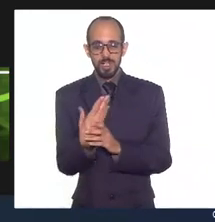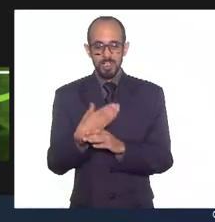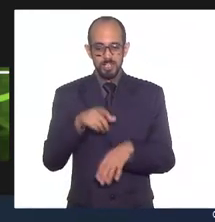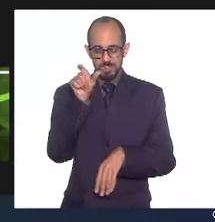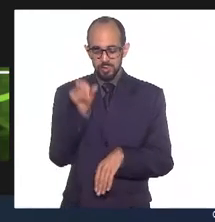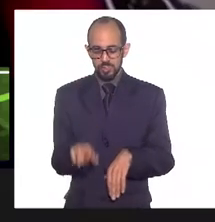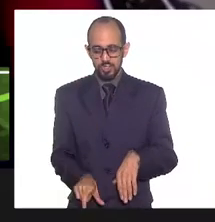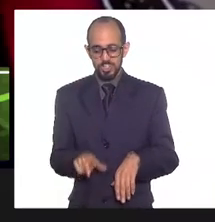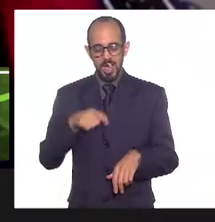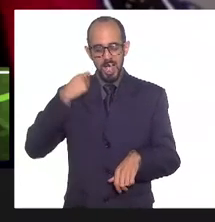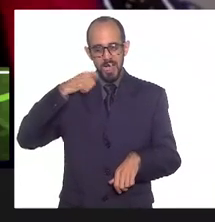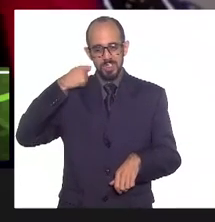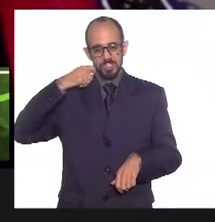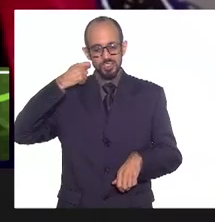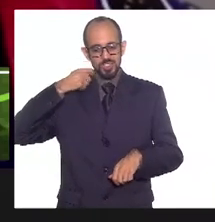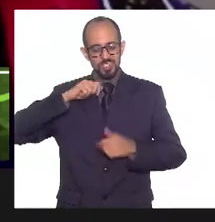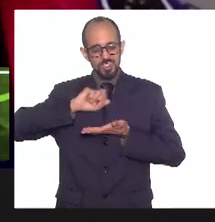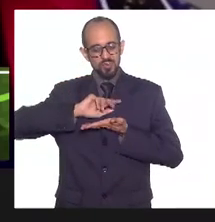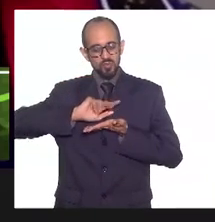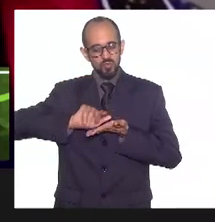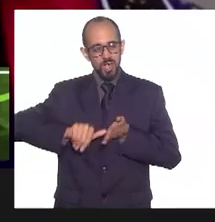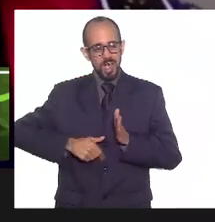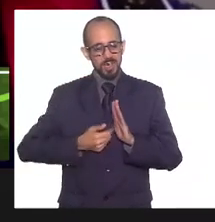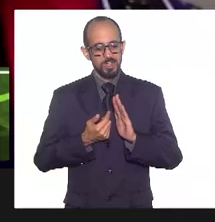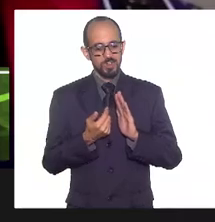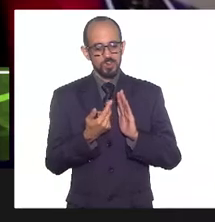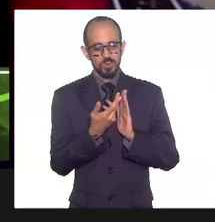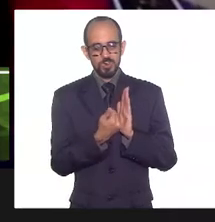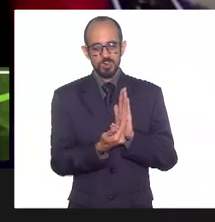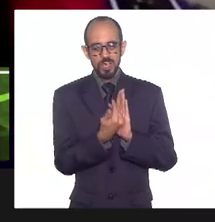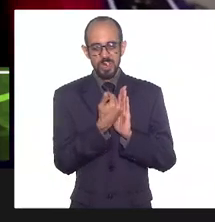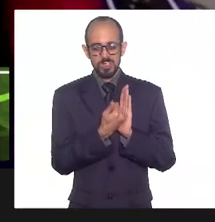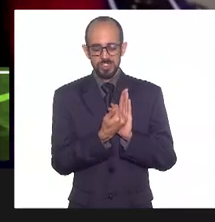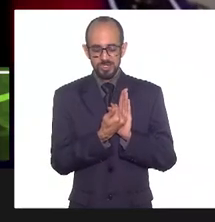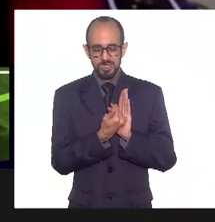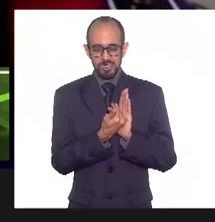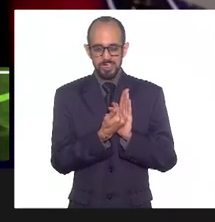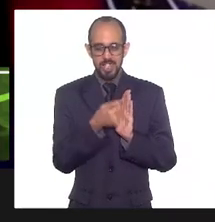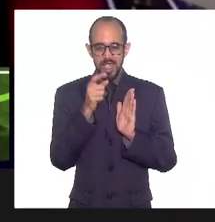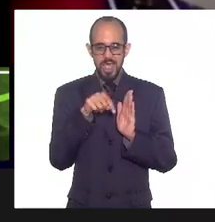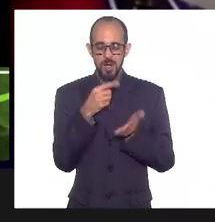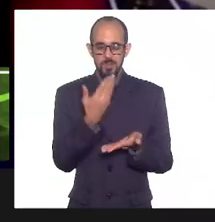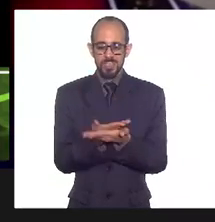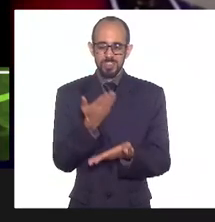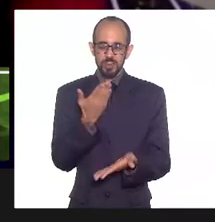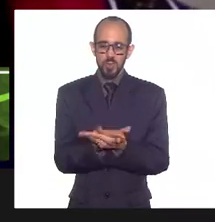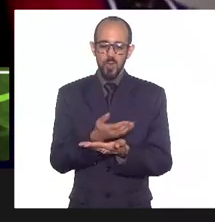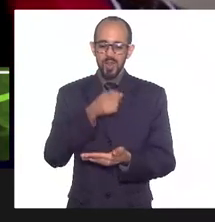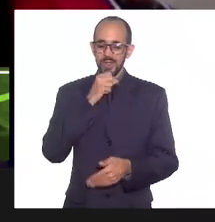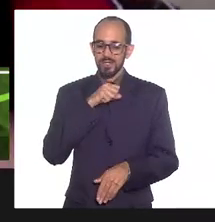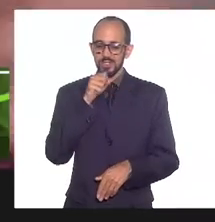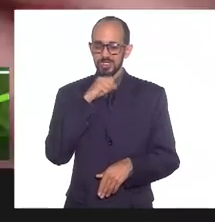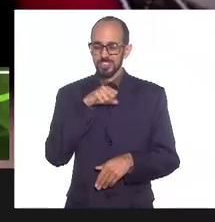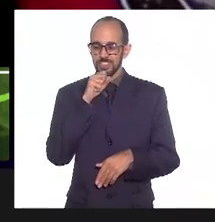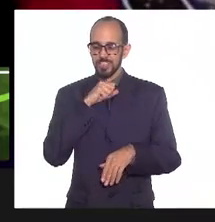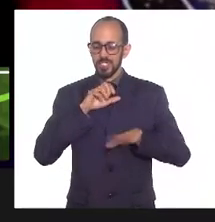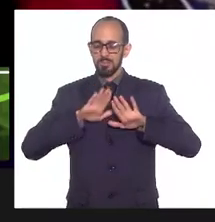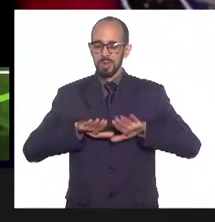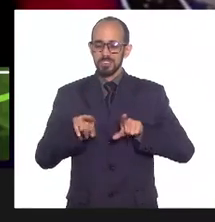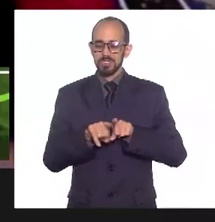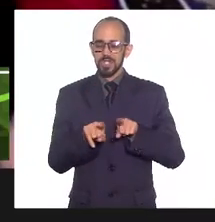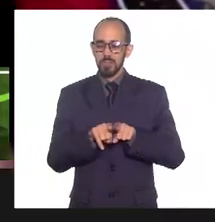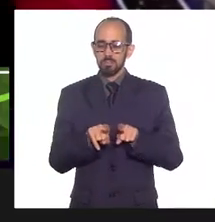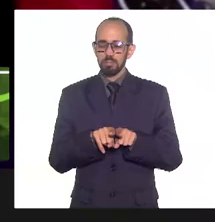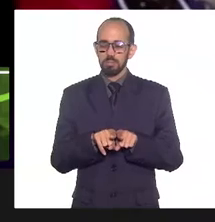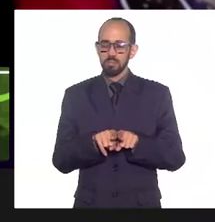artistas das mais diversas áreas Vila Lobos é uma escola muito tradicional mas que sempre teve também essa